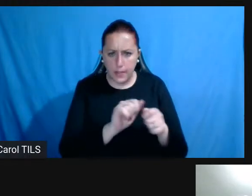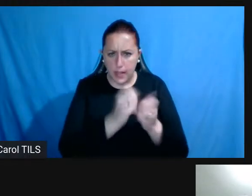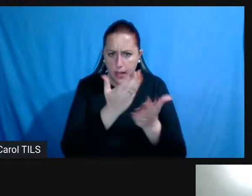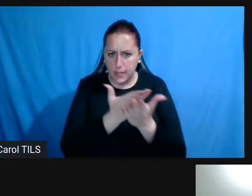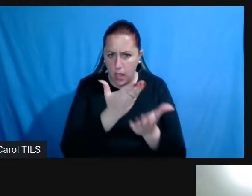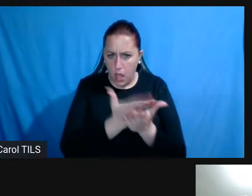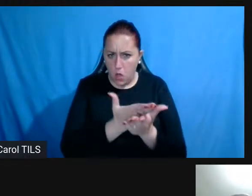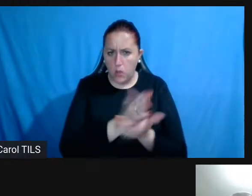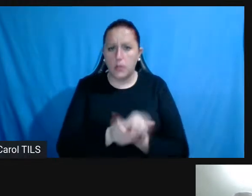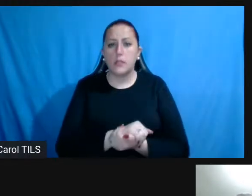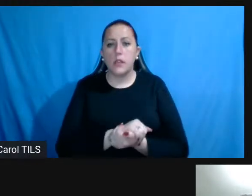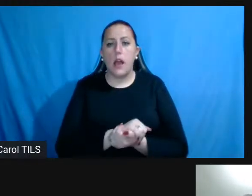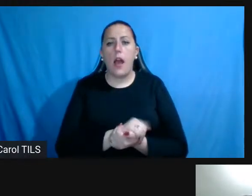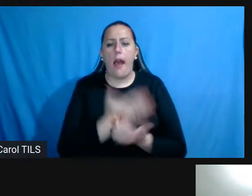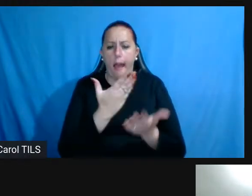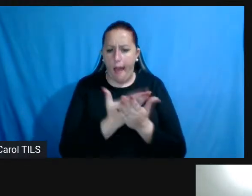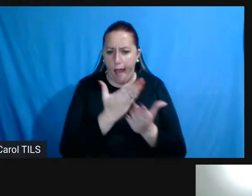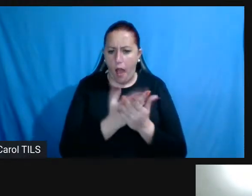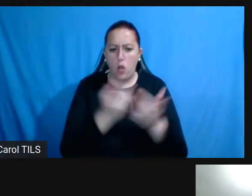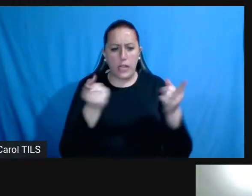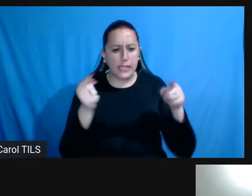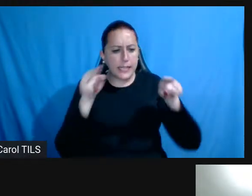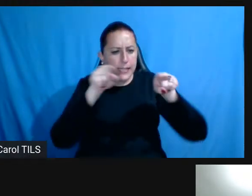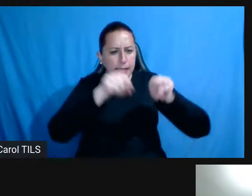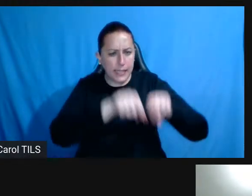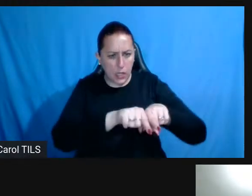aulas, se as aulas serão síncronas,